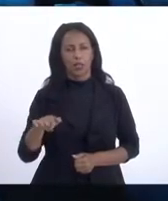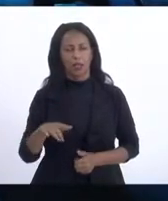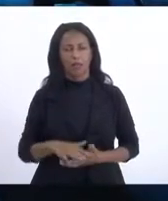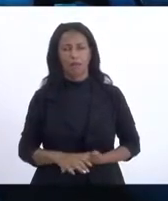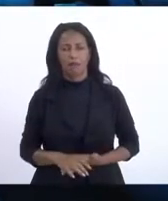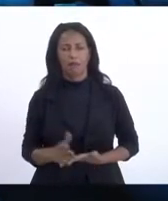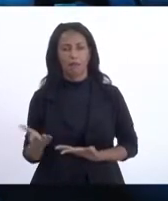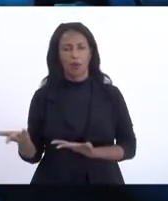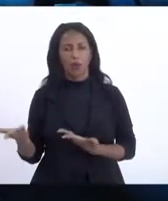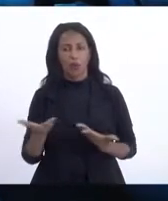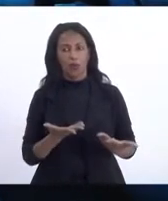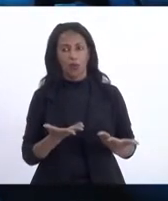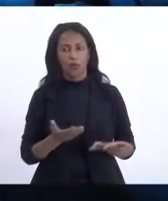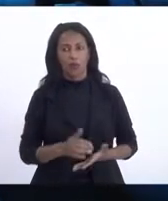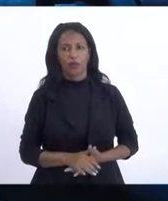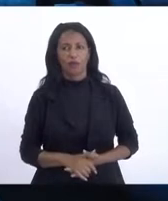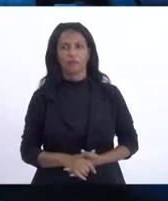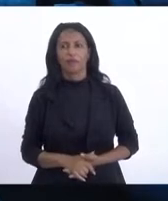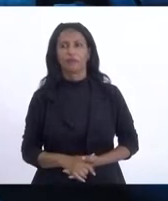Com a palavra,